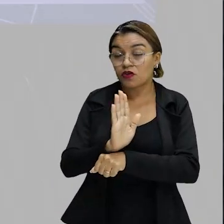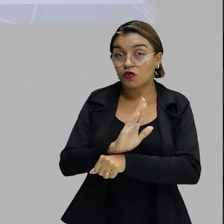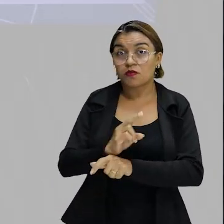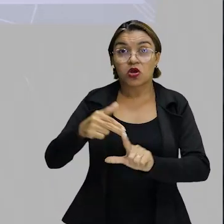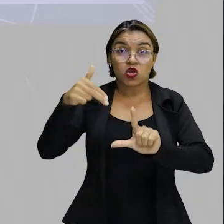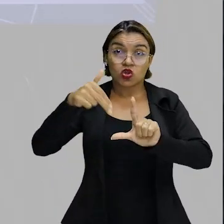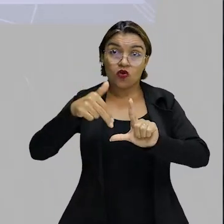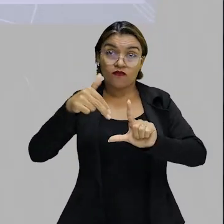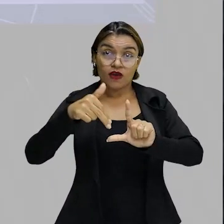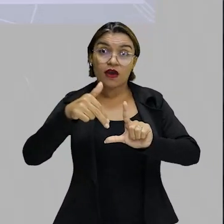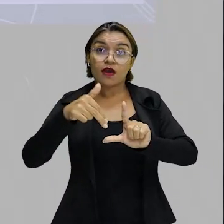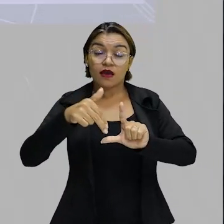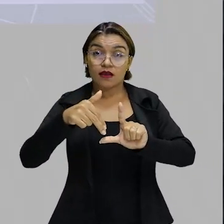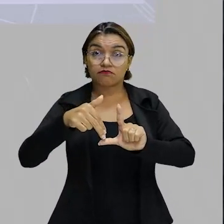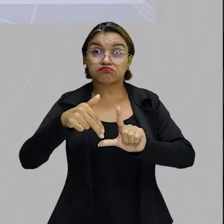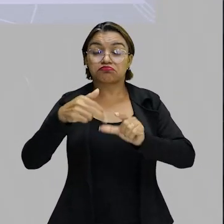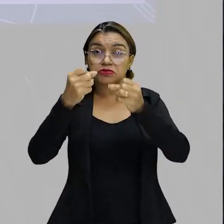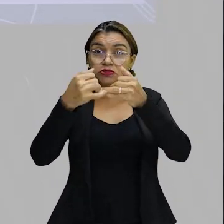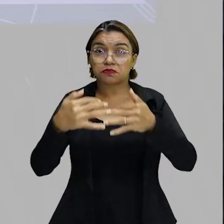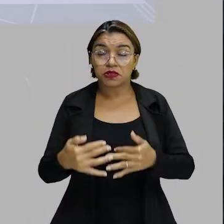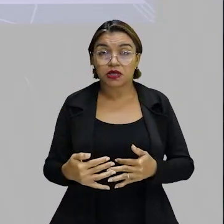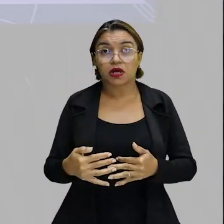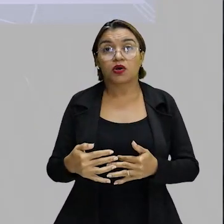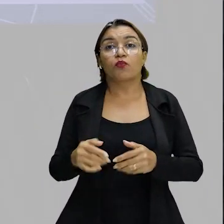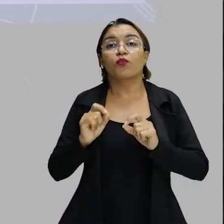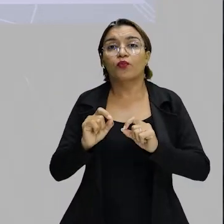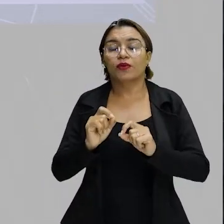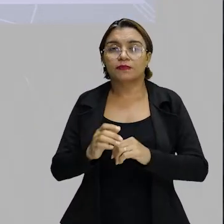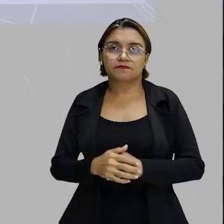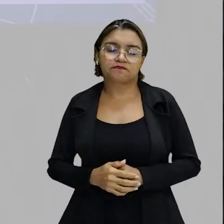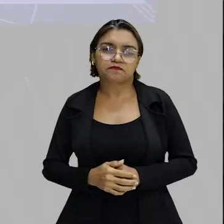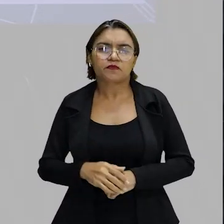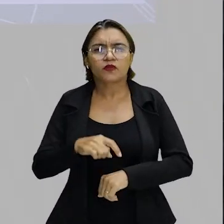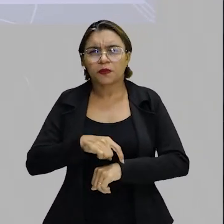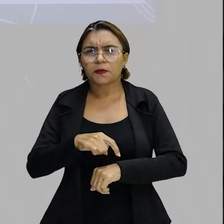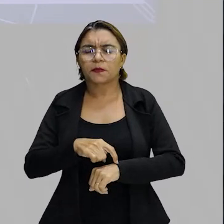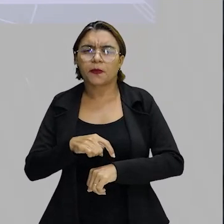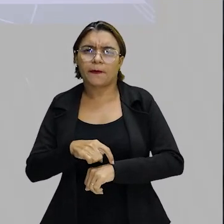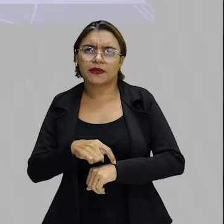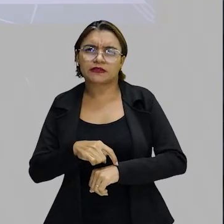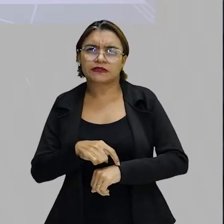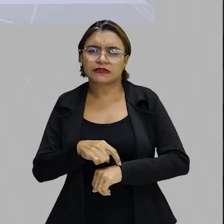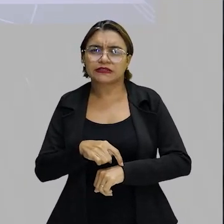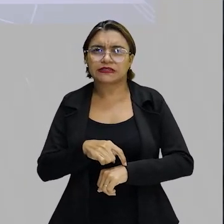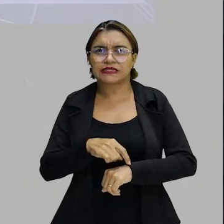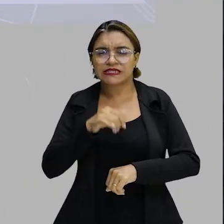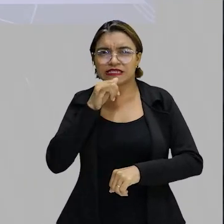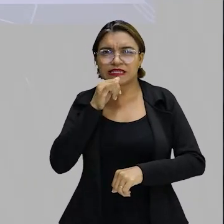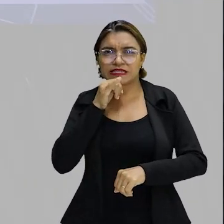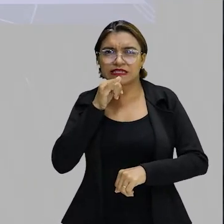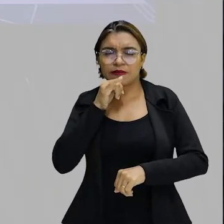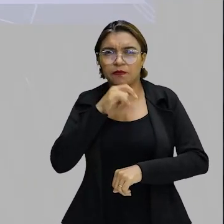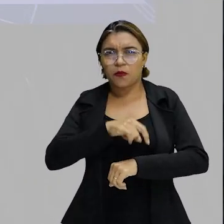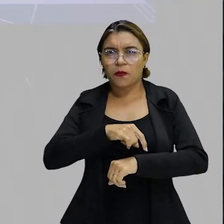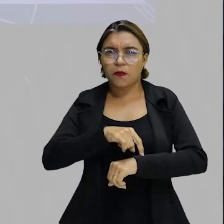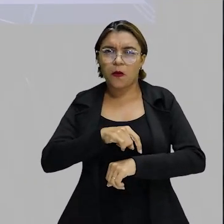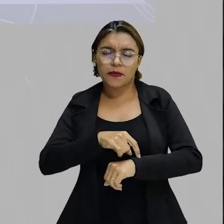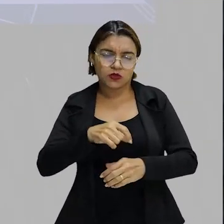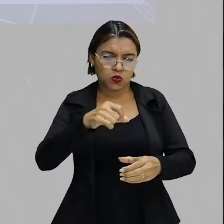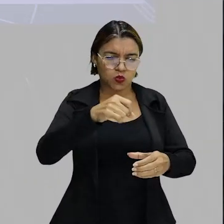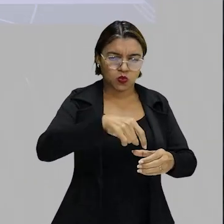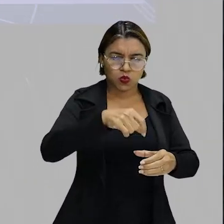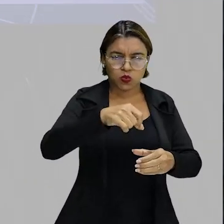dessa época. Normalmente, quando eles terminavam de fazer ou o plantio ou a colheita,